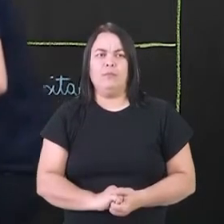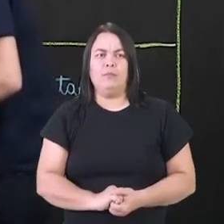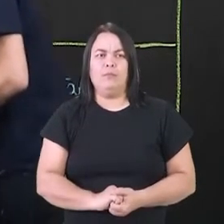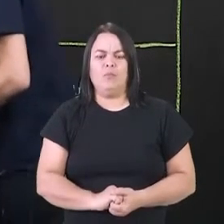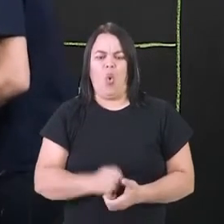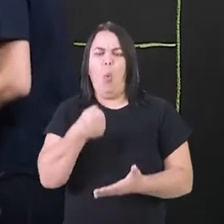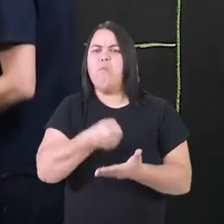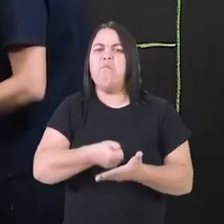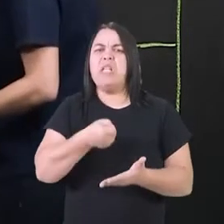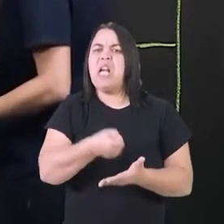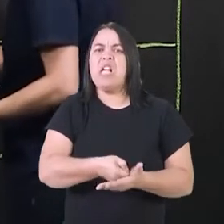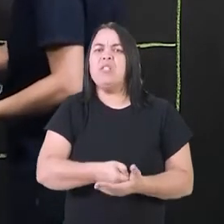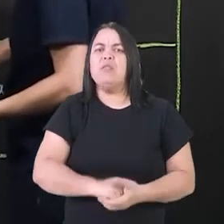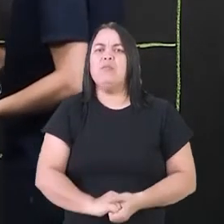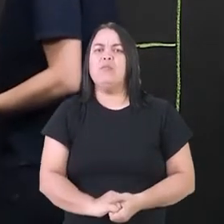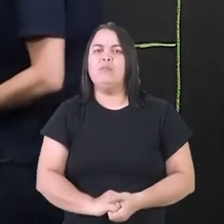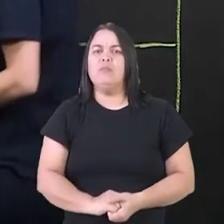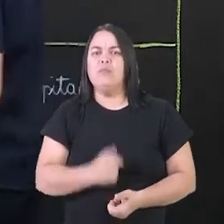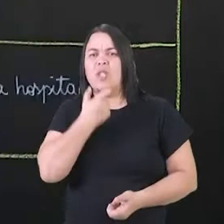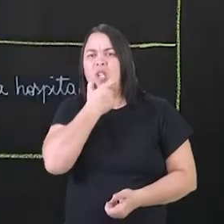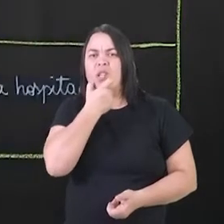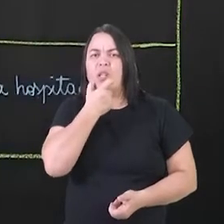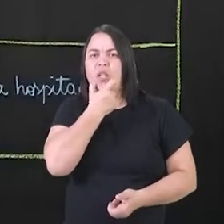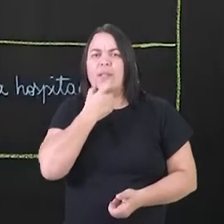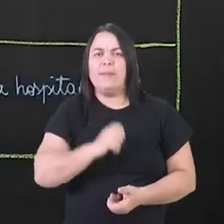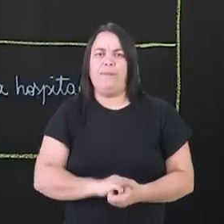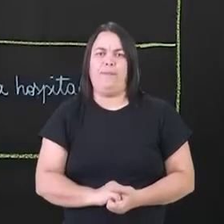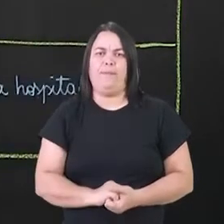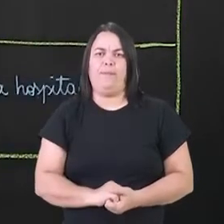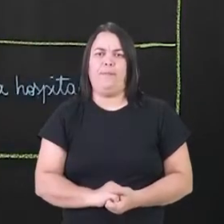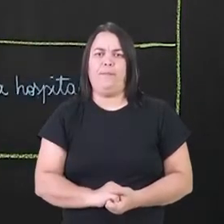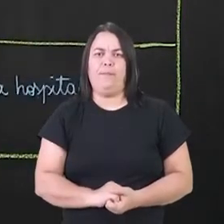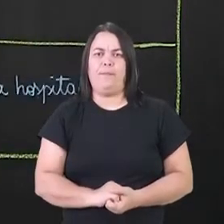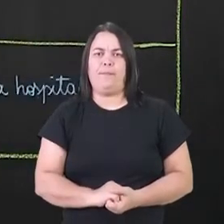uma obrigação em inglês,